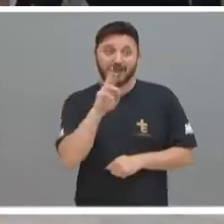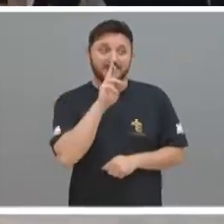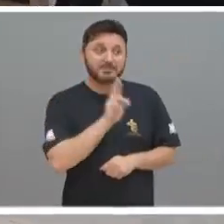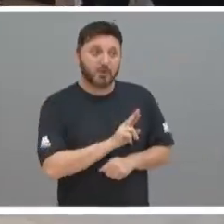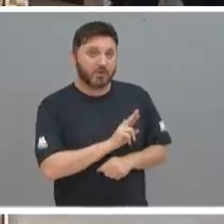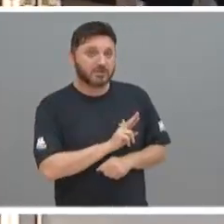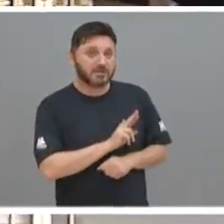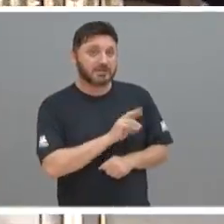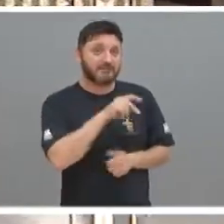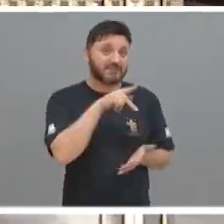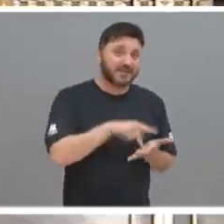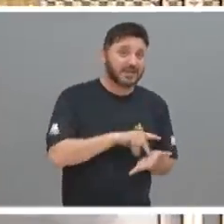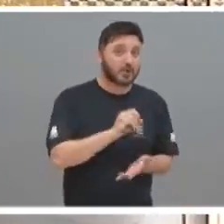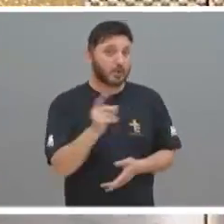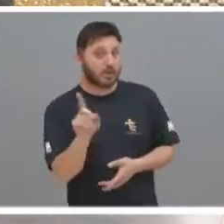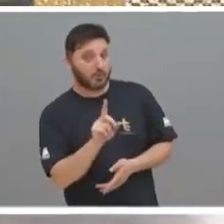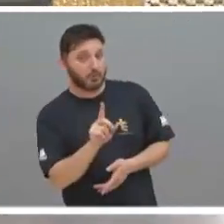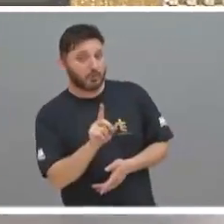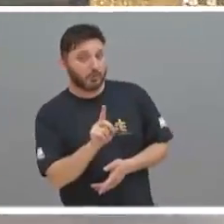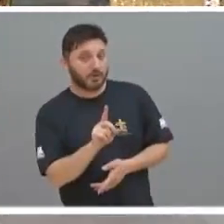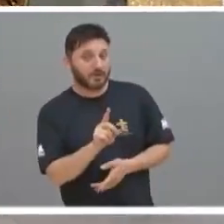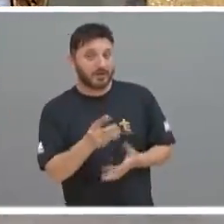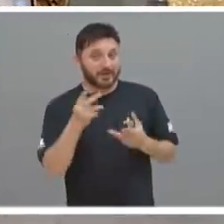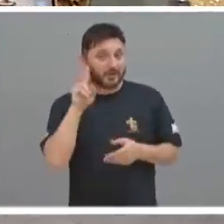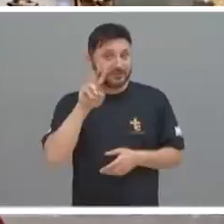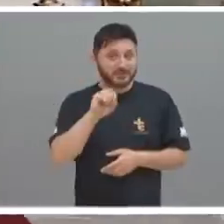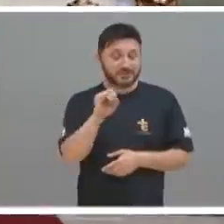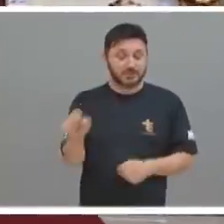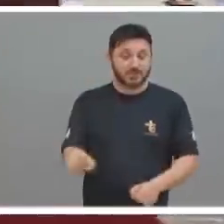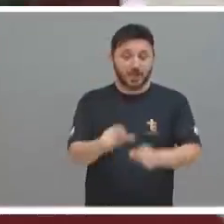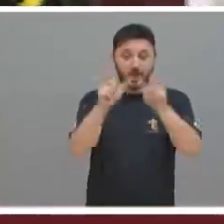Claro, dois gumes. Quero ver se vocês estão acordados, gente.